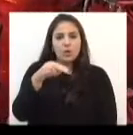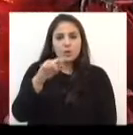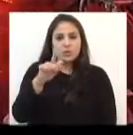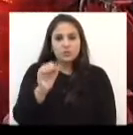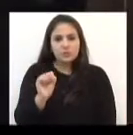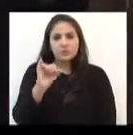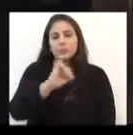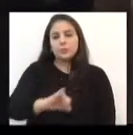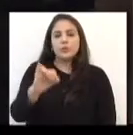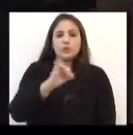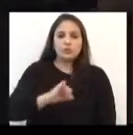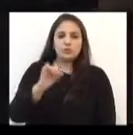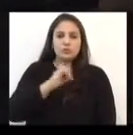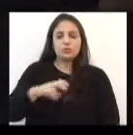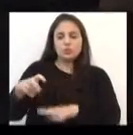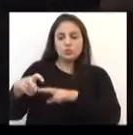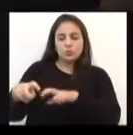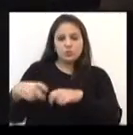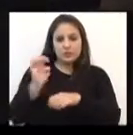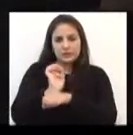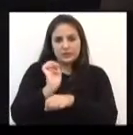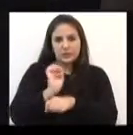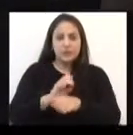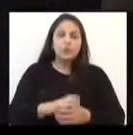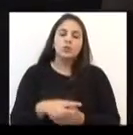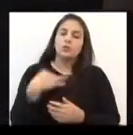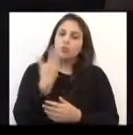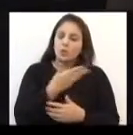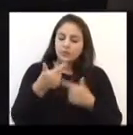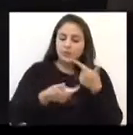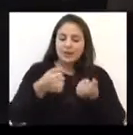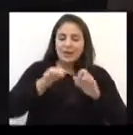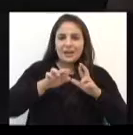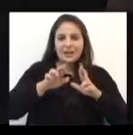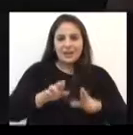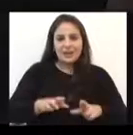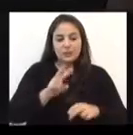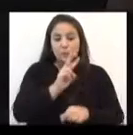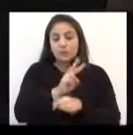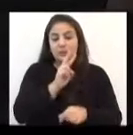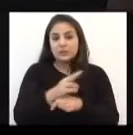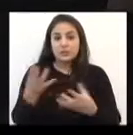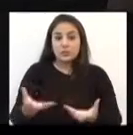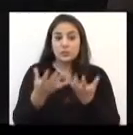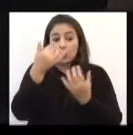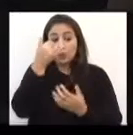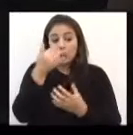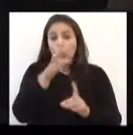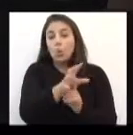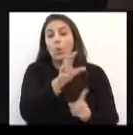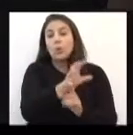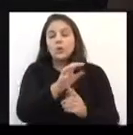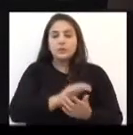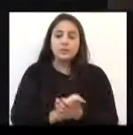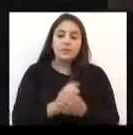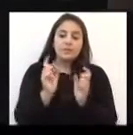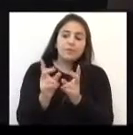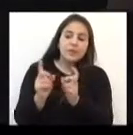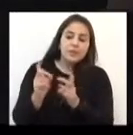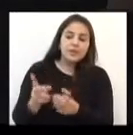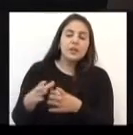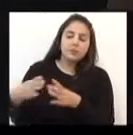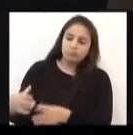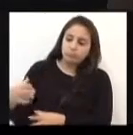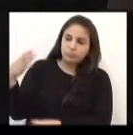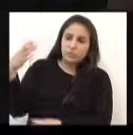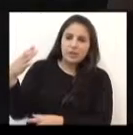do estado. Nós trabalhamos na área da prevenção contra incêndio, comercializando equipamentos tipo extintores de incêndio, placas